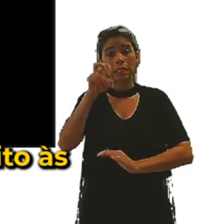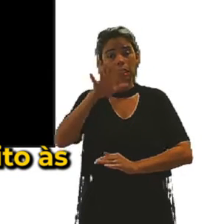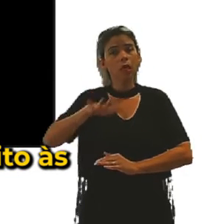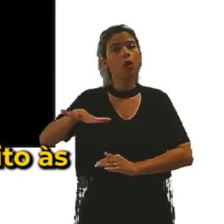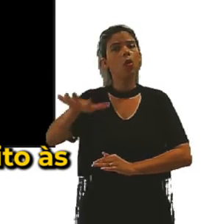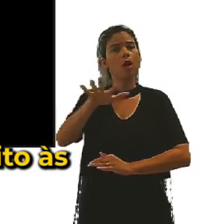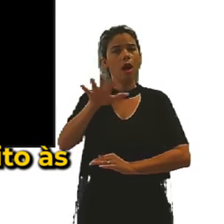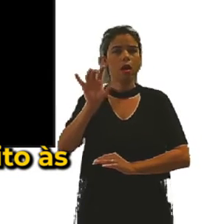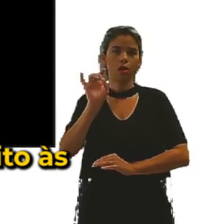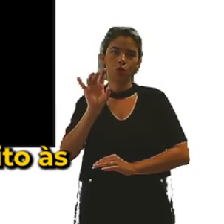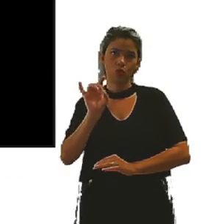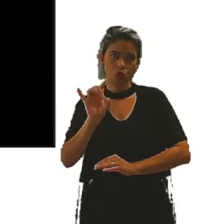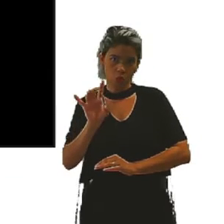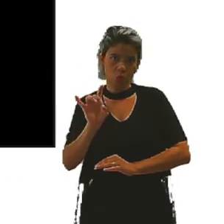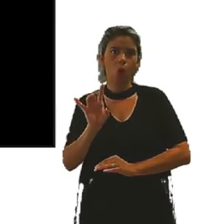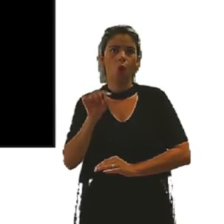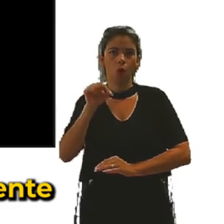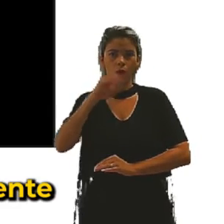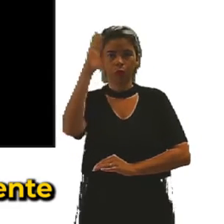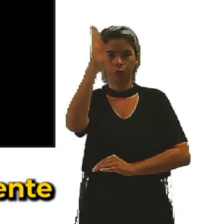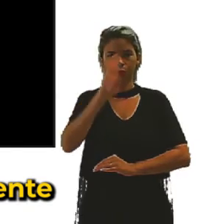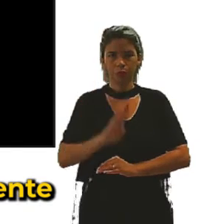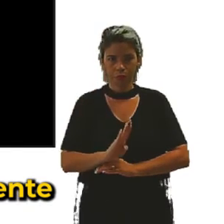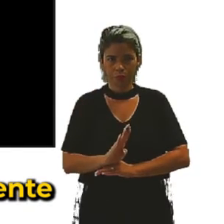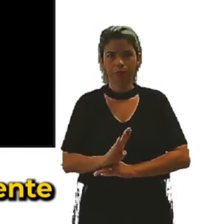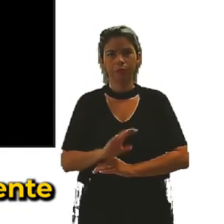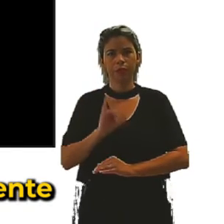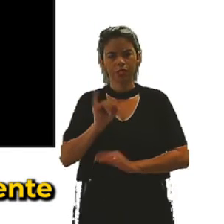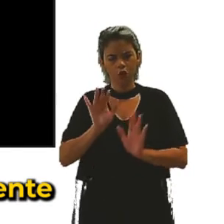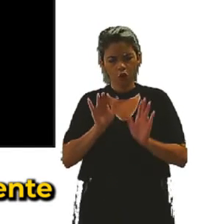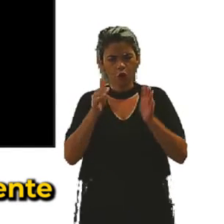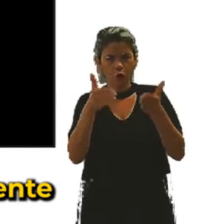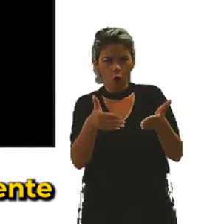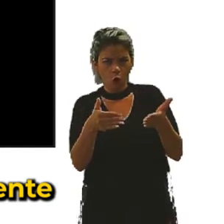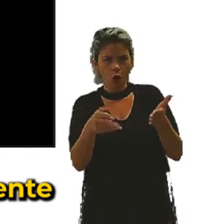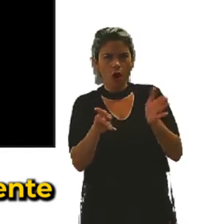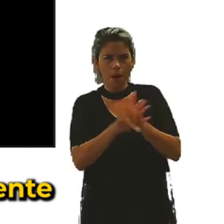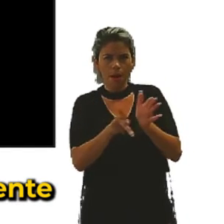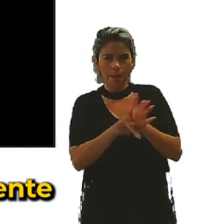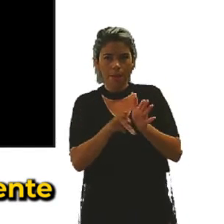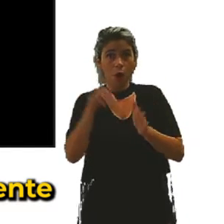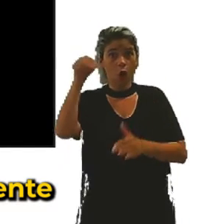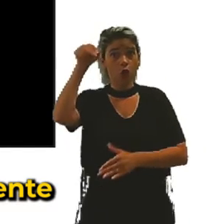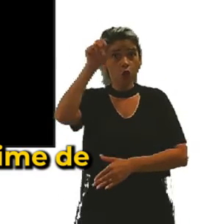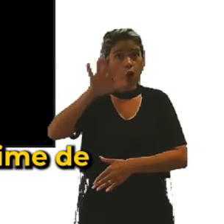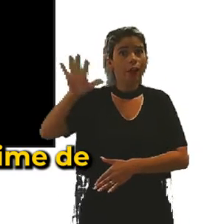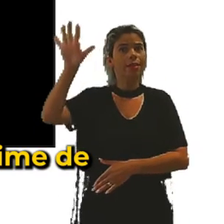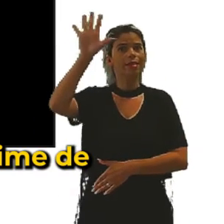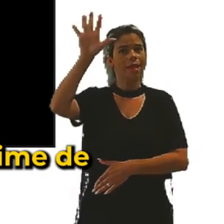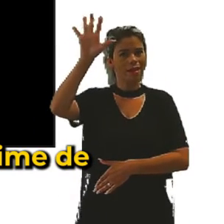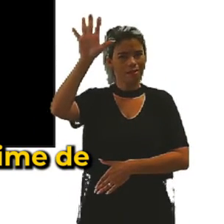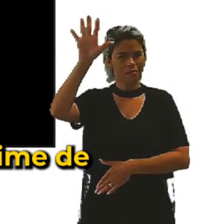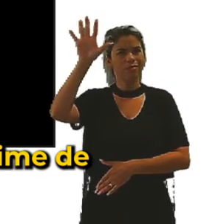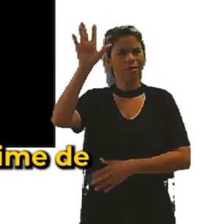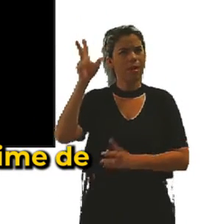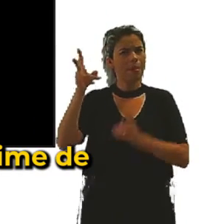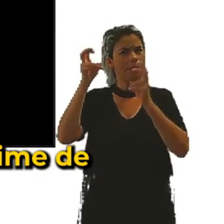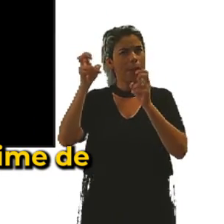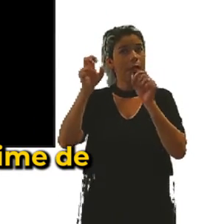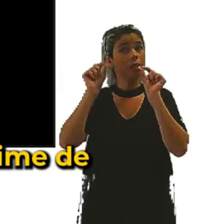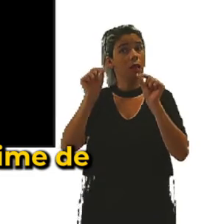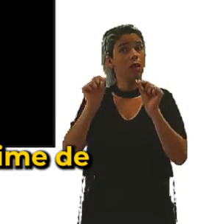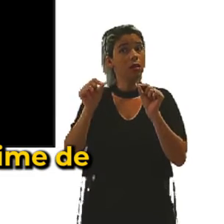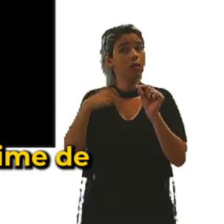regiões, então, do país. Quando a gente focaliza o Nordeste, a gente vê que